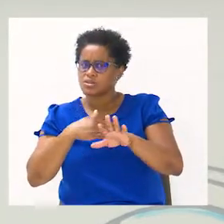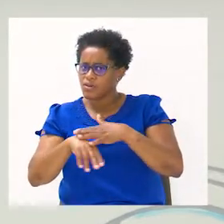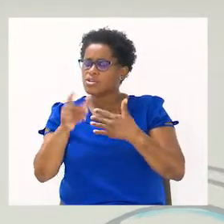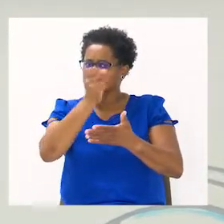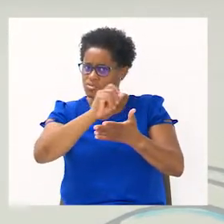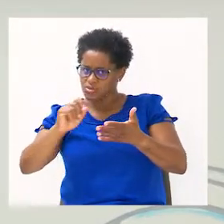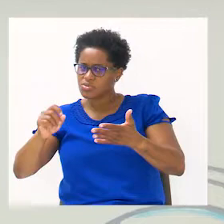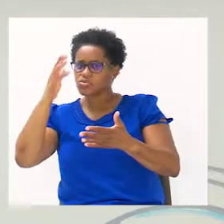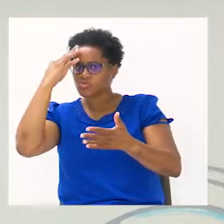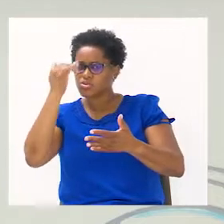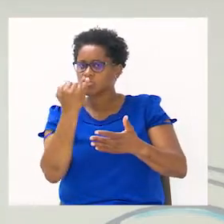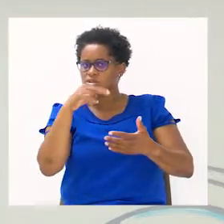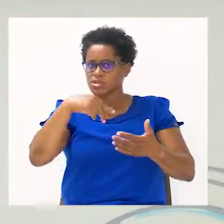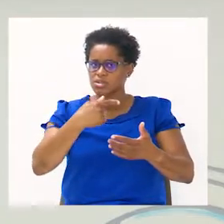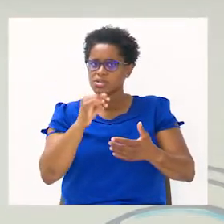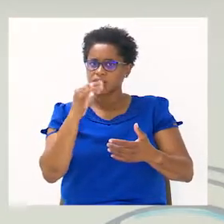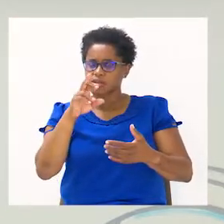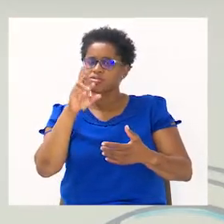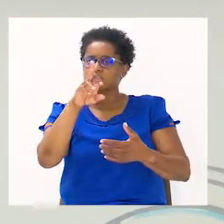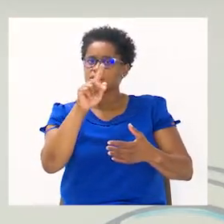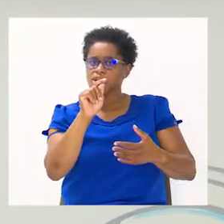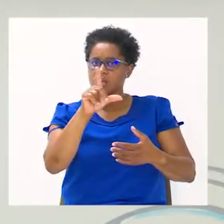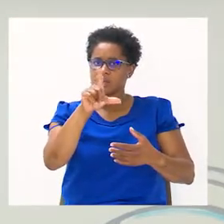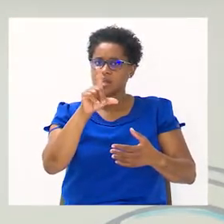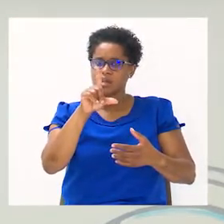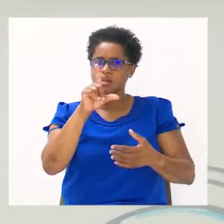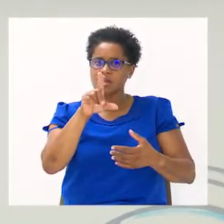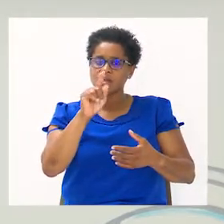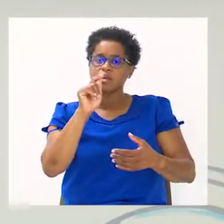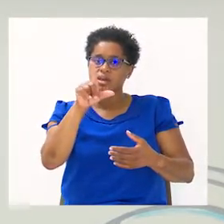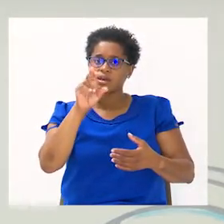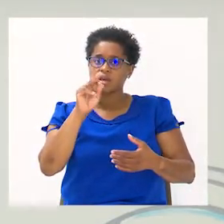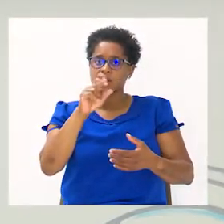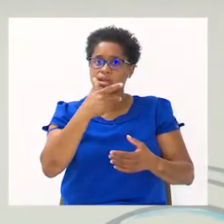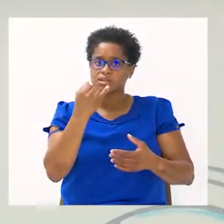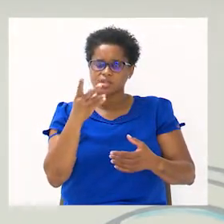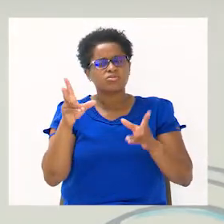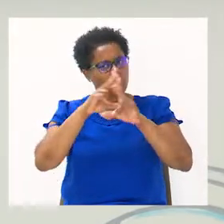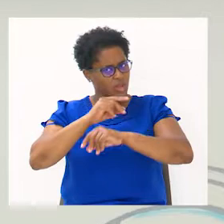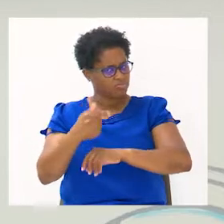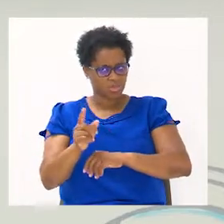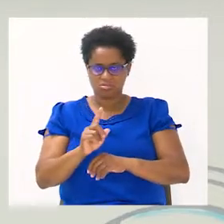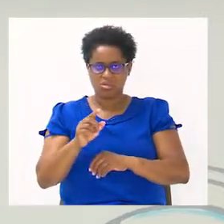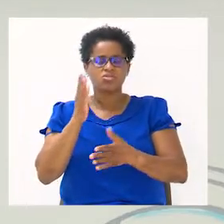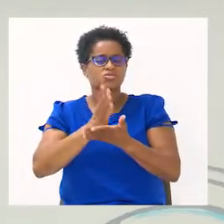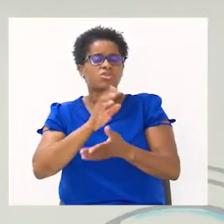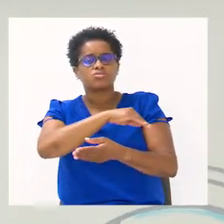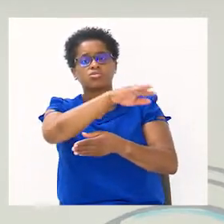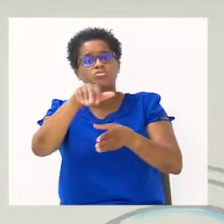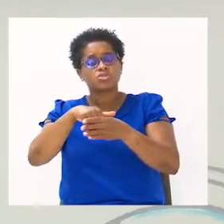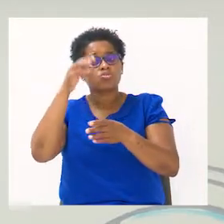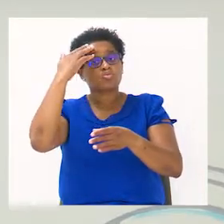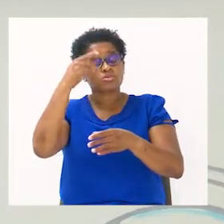relativos. Então, não há nenhuma novidade. Só vamos aqui introduzir, talvez, números negativos, não é? Que